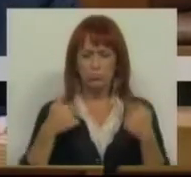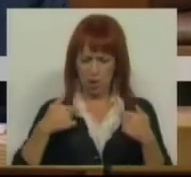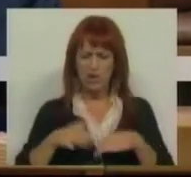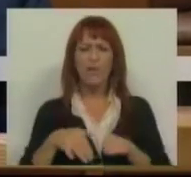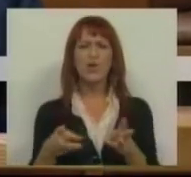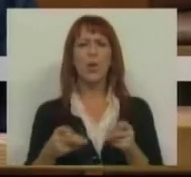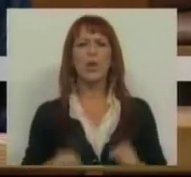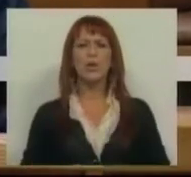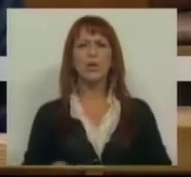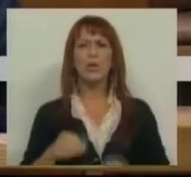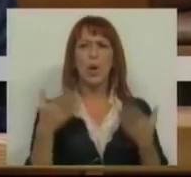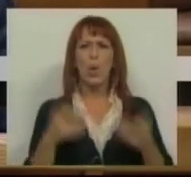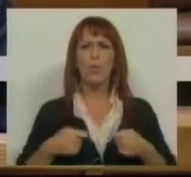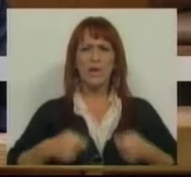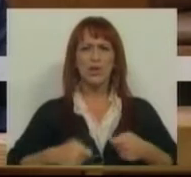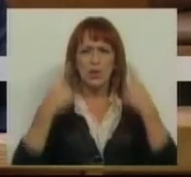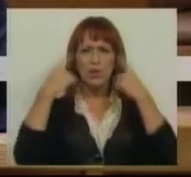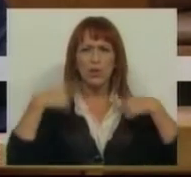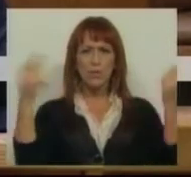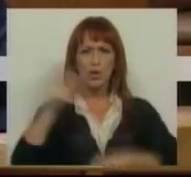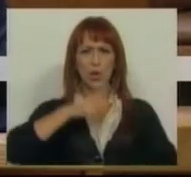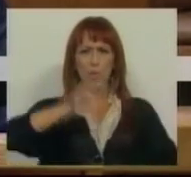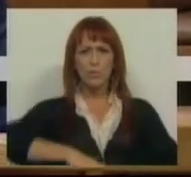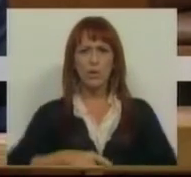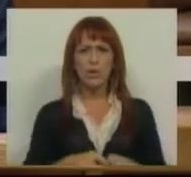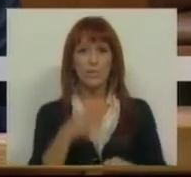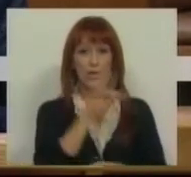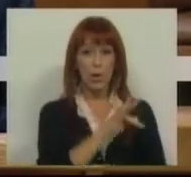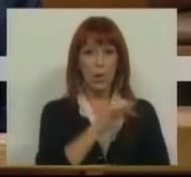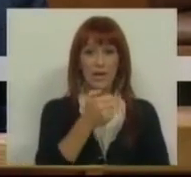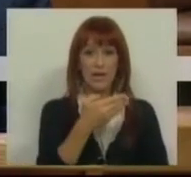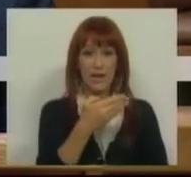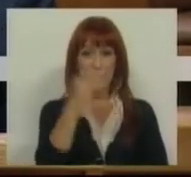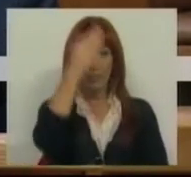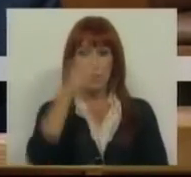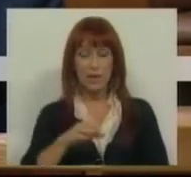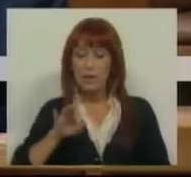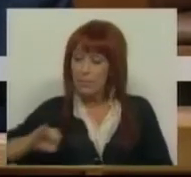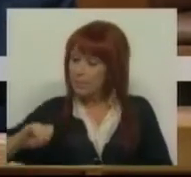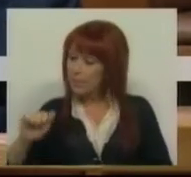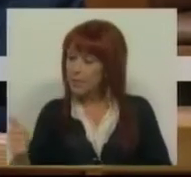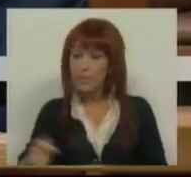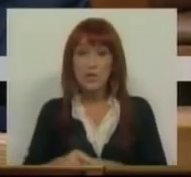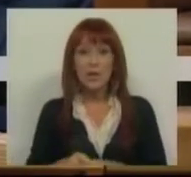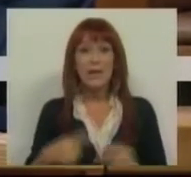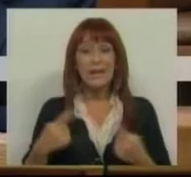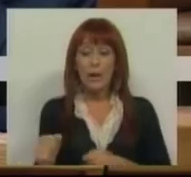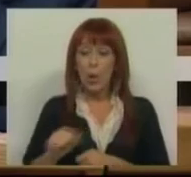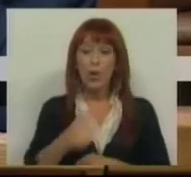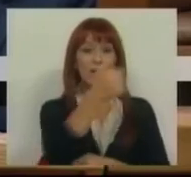nós. O peso da despesa pública em Portugal é de 47% do produto